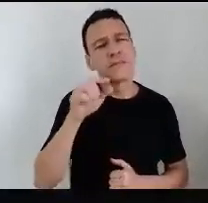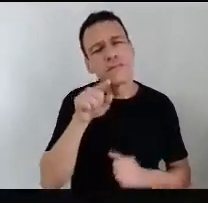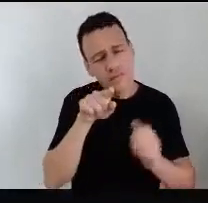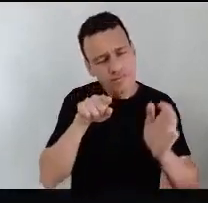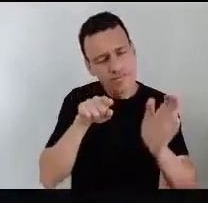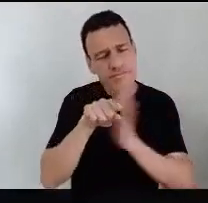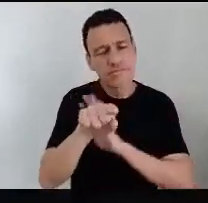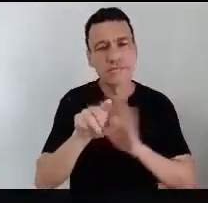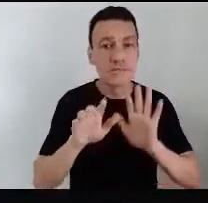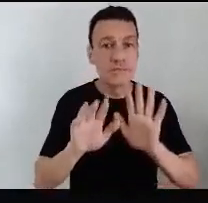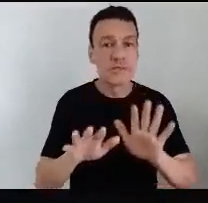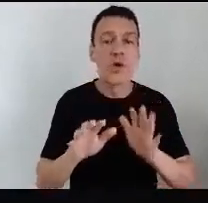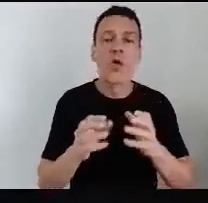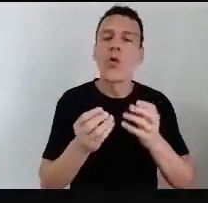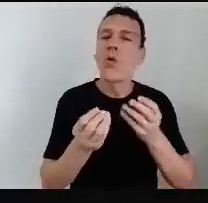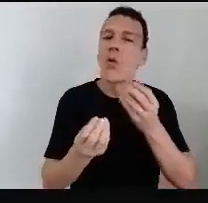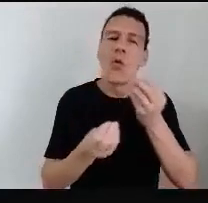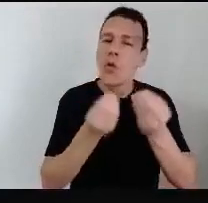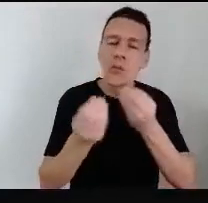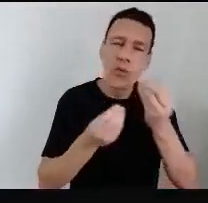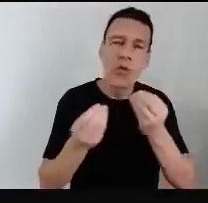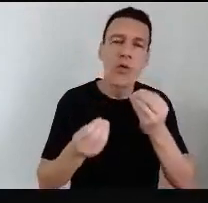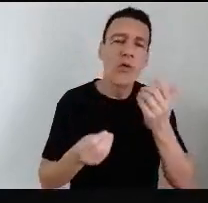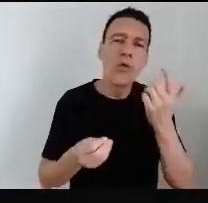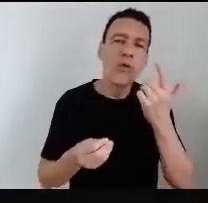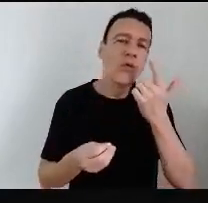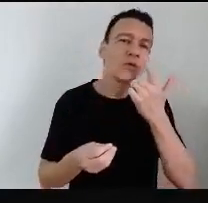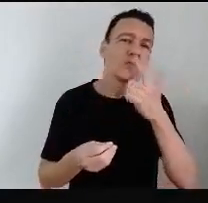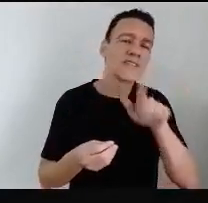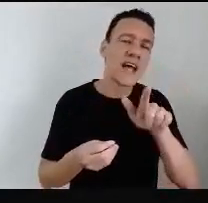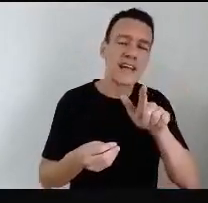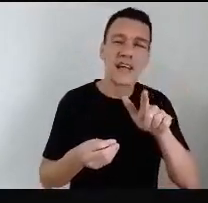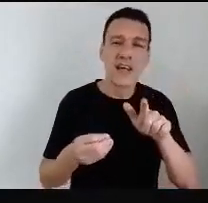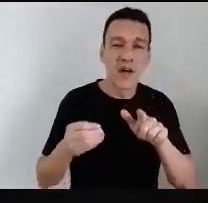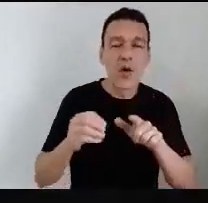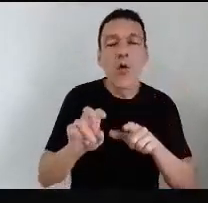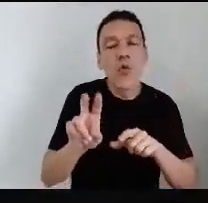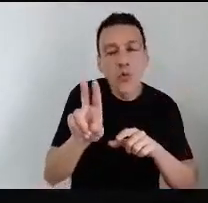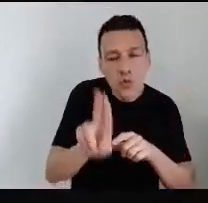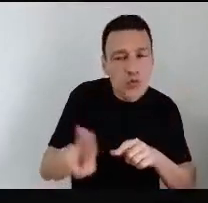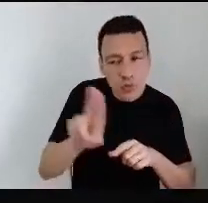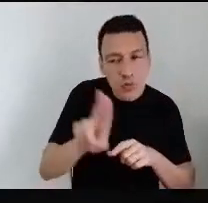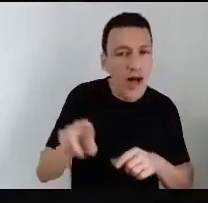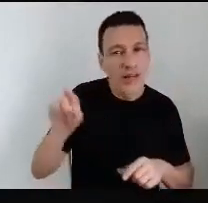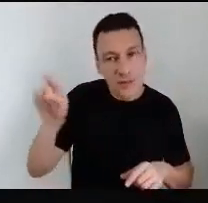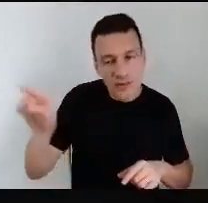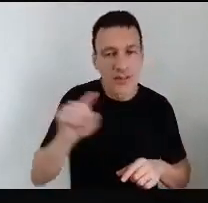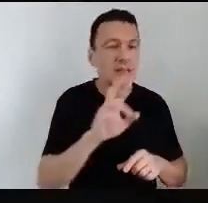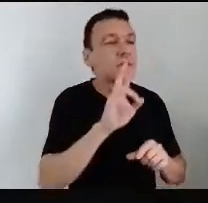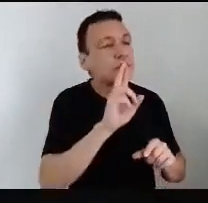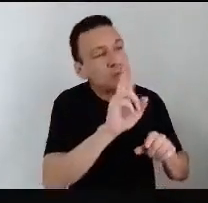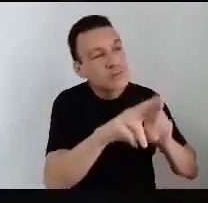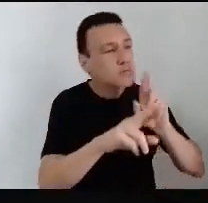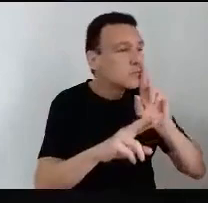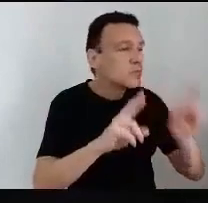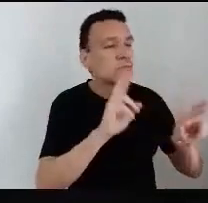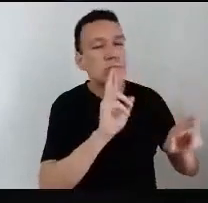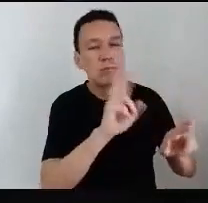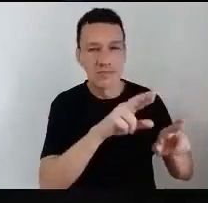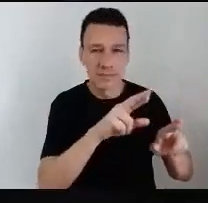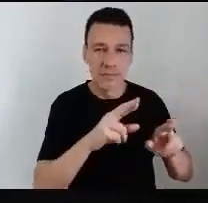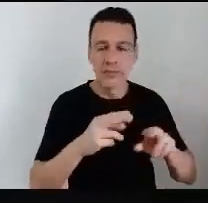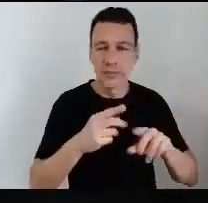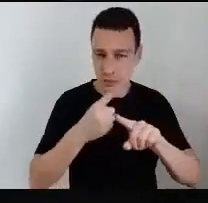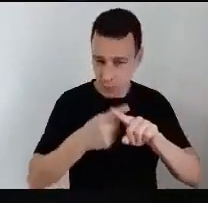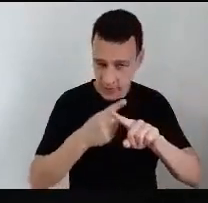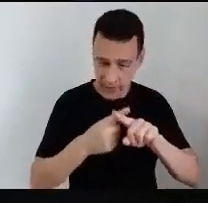adesão das pessoas para responderem, dos usuários para responderem por exemplo, essas pesquisas? Porque, por exemplo, já teve caso